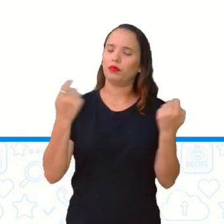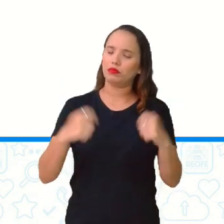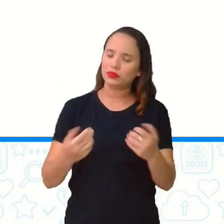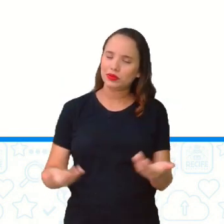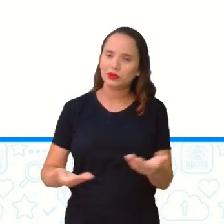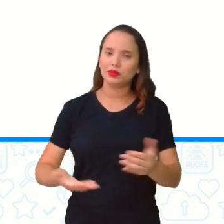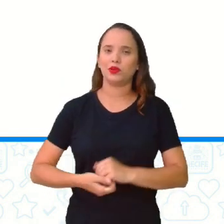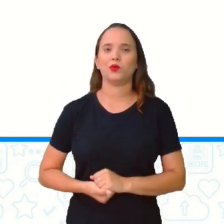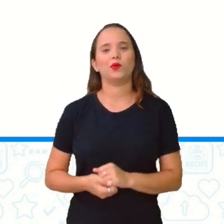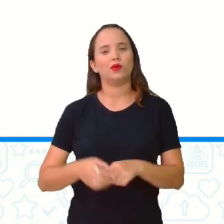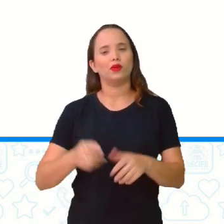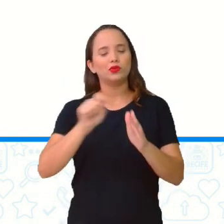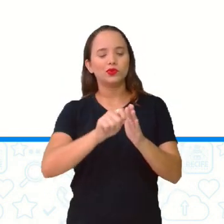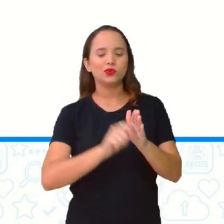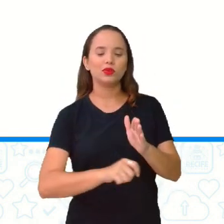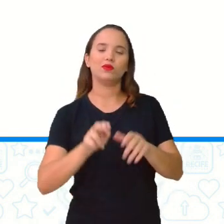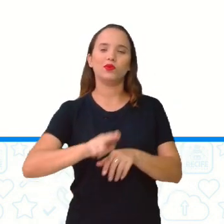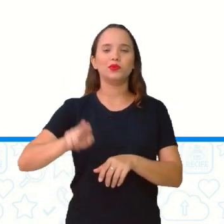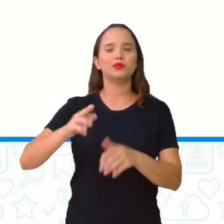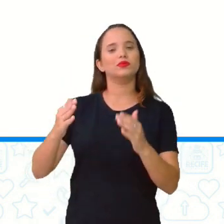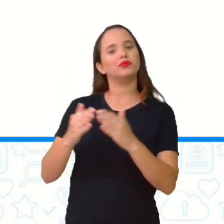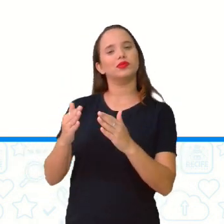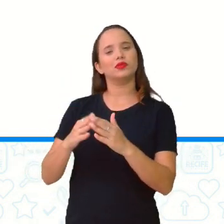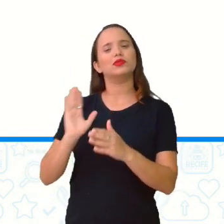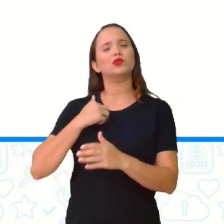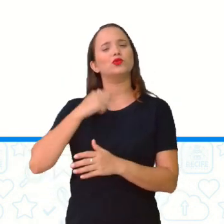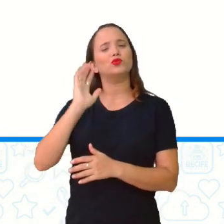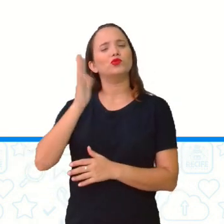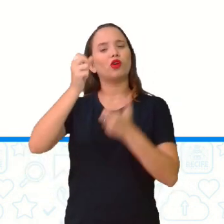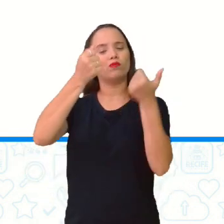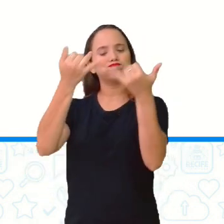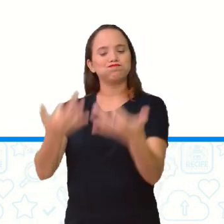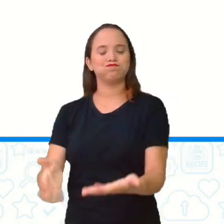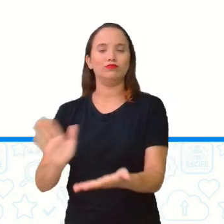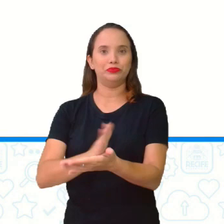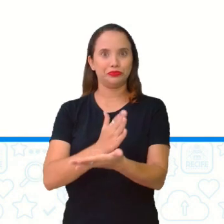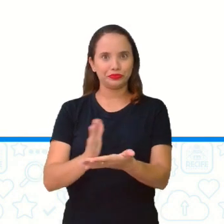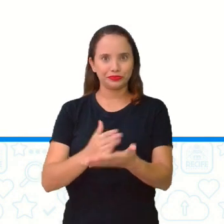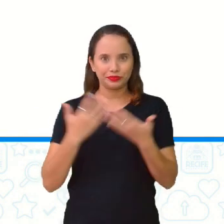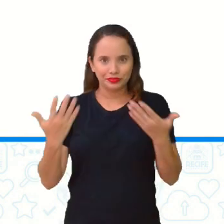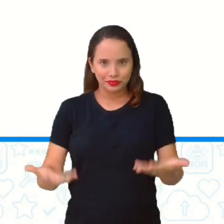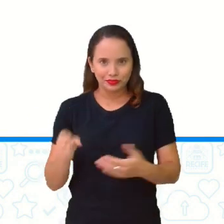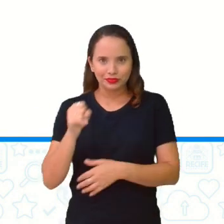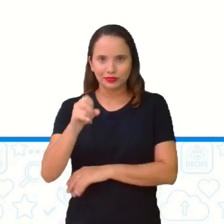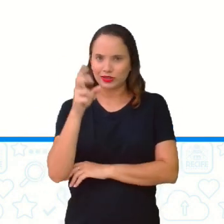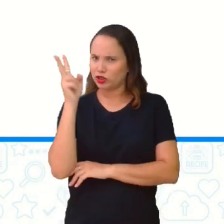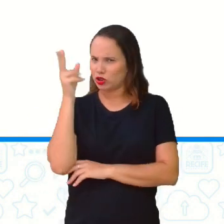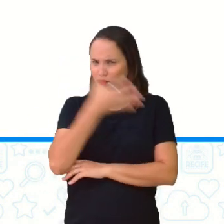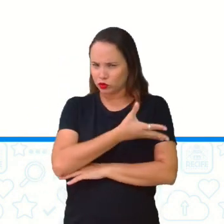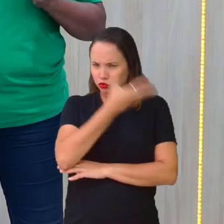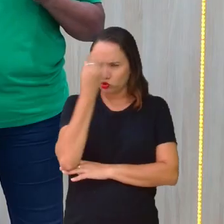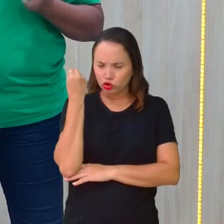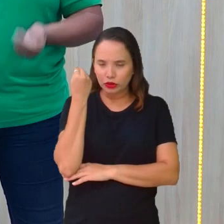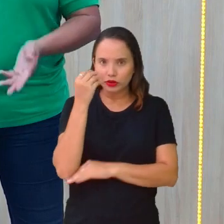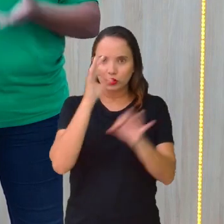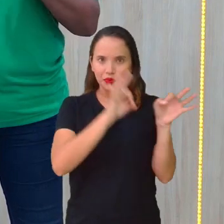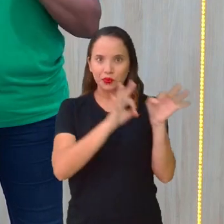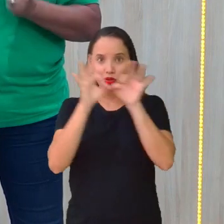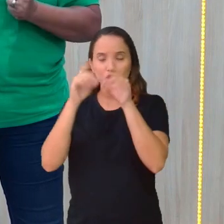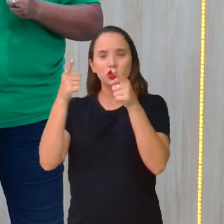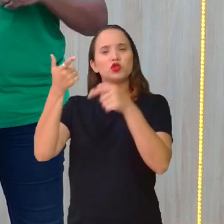pratica em casa também. Eu falei algumas aí durante a aula, tá certo? Então, se você não lembra, reveja a